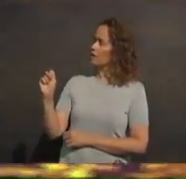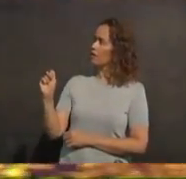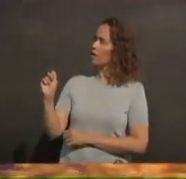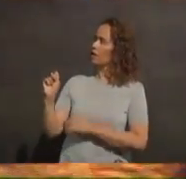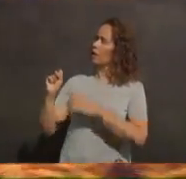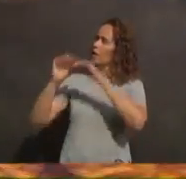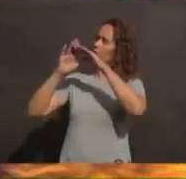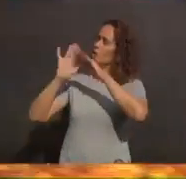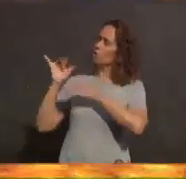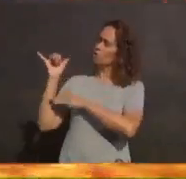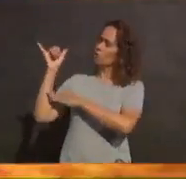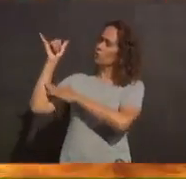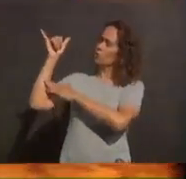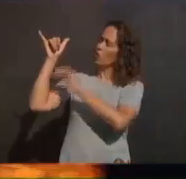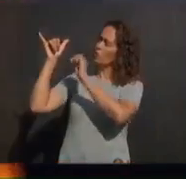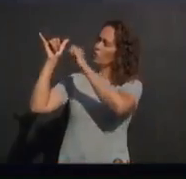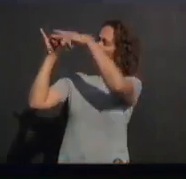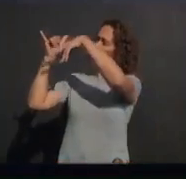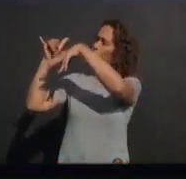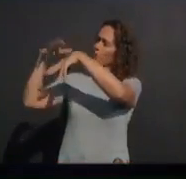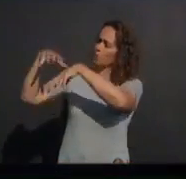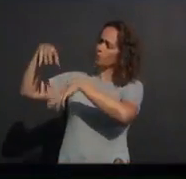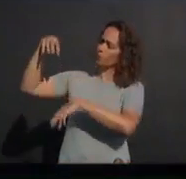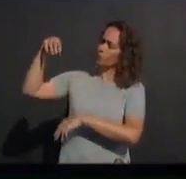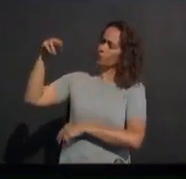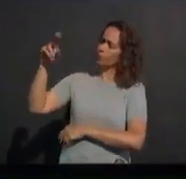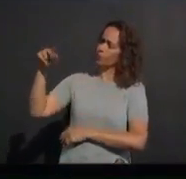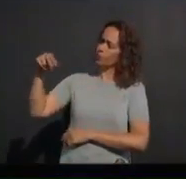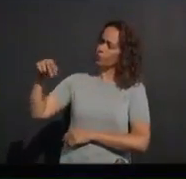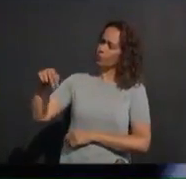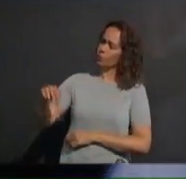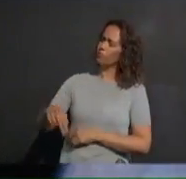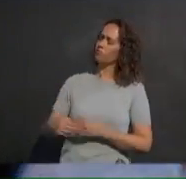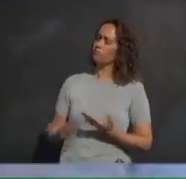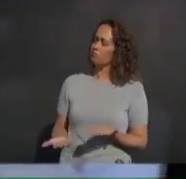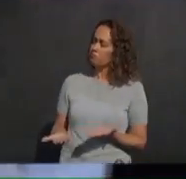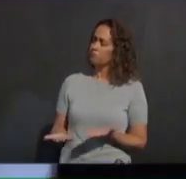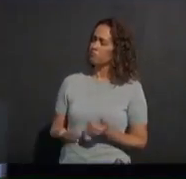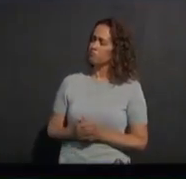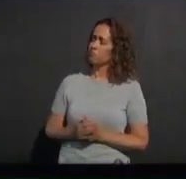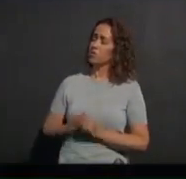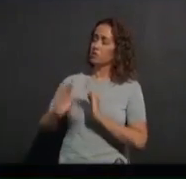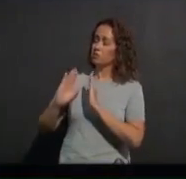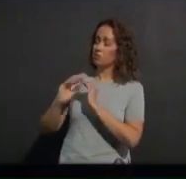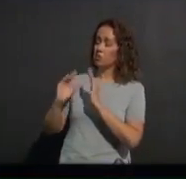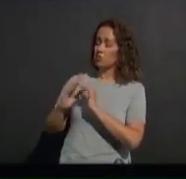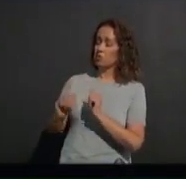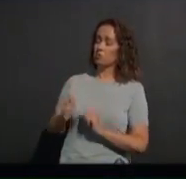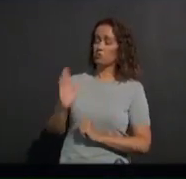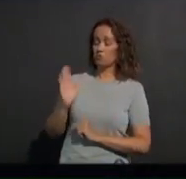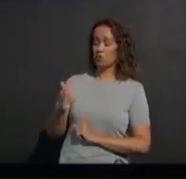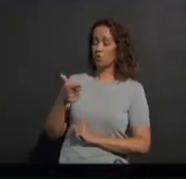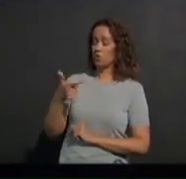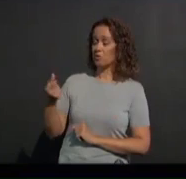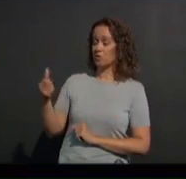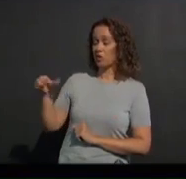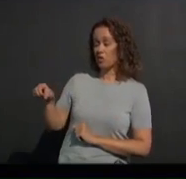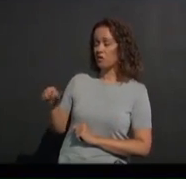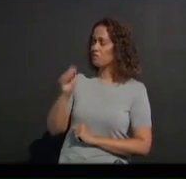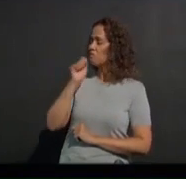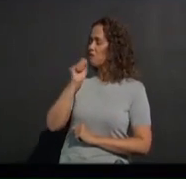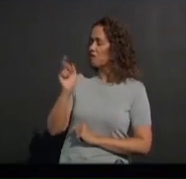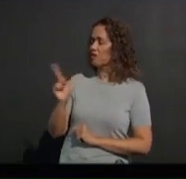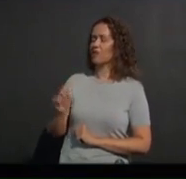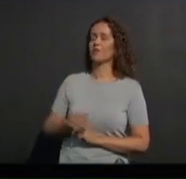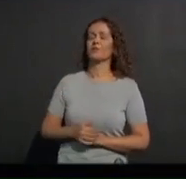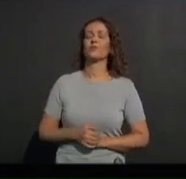significar esse seu voo. E eu te pedi aquilo naquela noite. Nós estamos em 2019. Você ainda não fez isso. Hoje, esse meu amigo pegou um